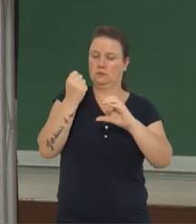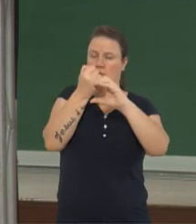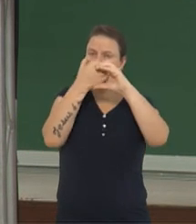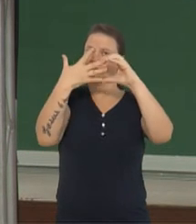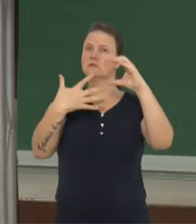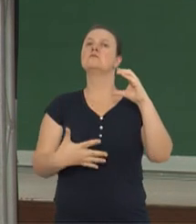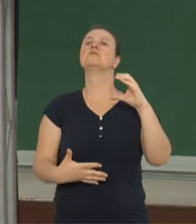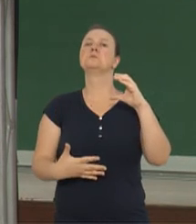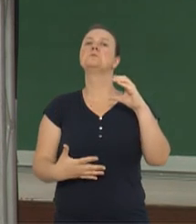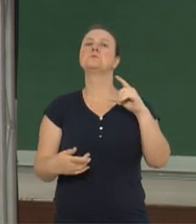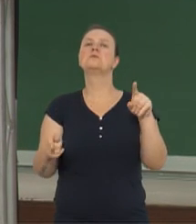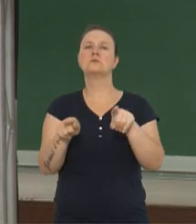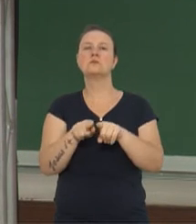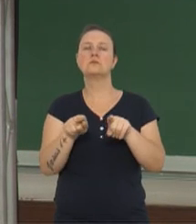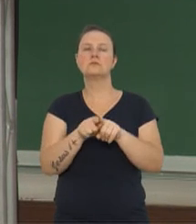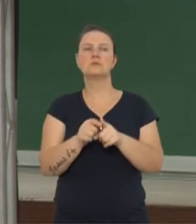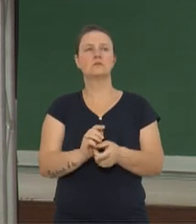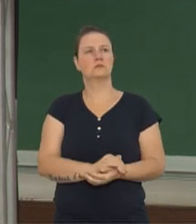gênero textual, ok?